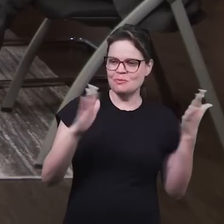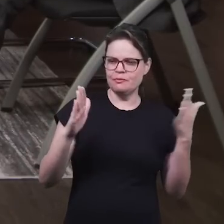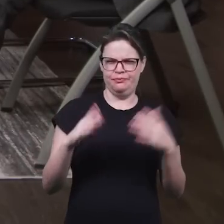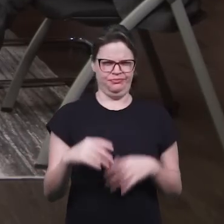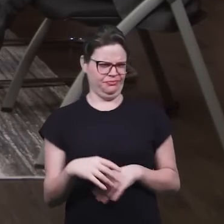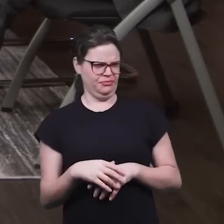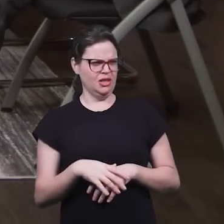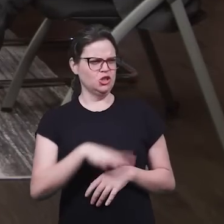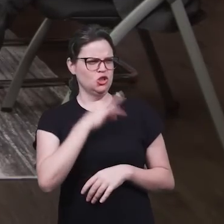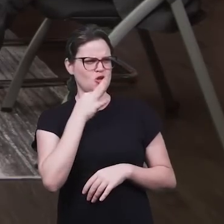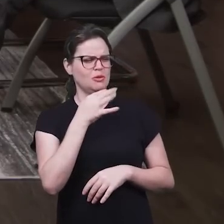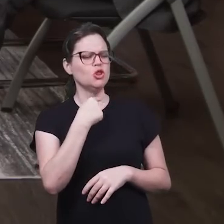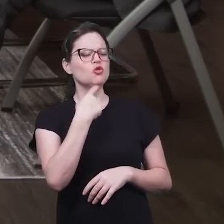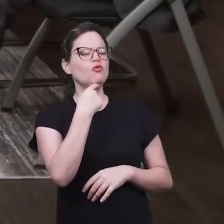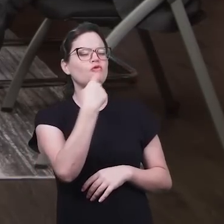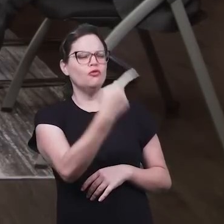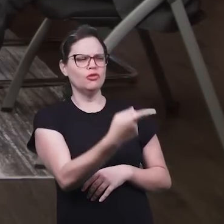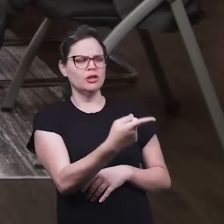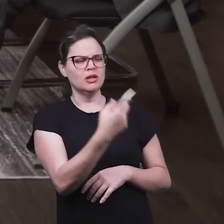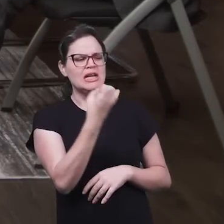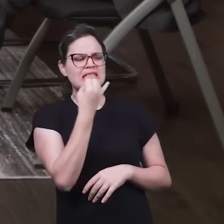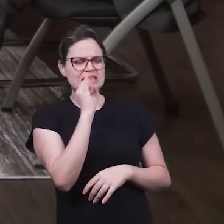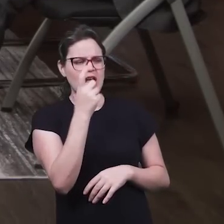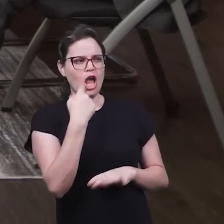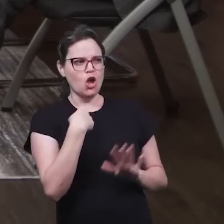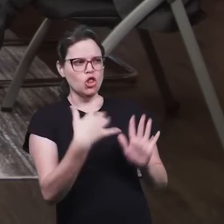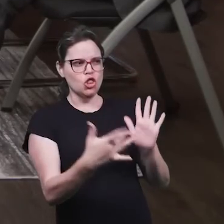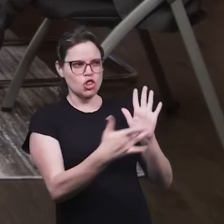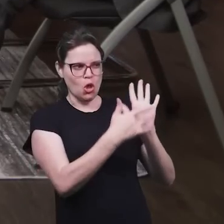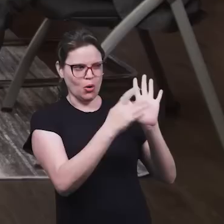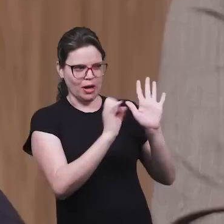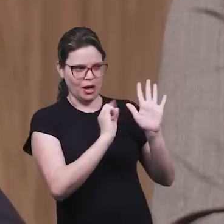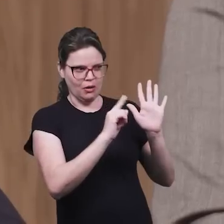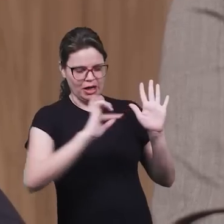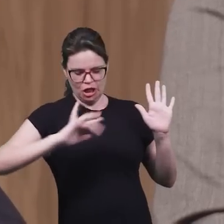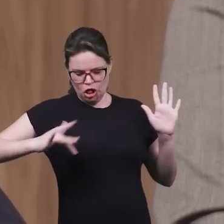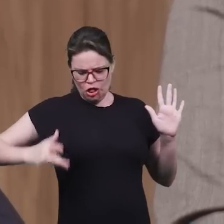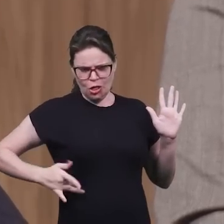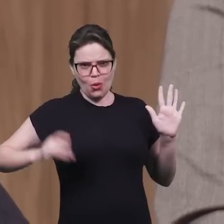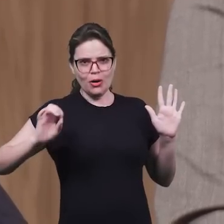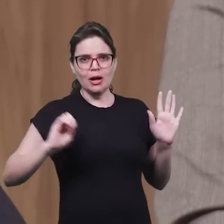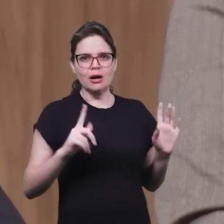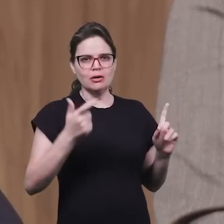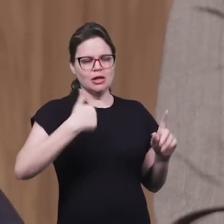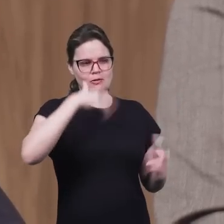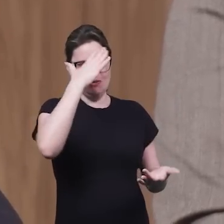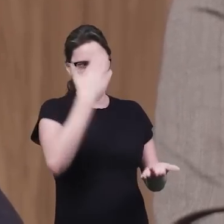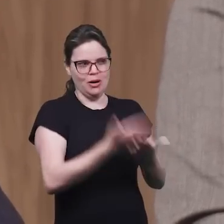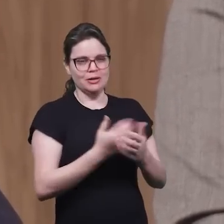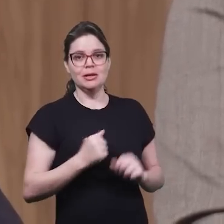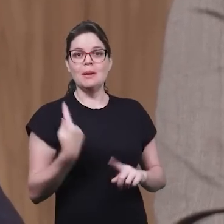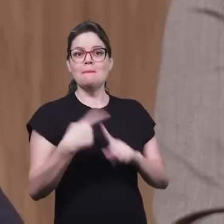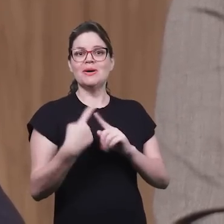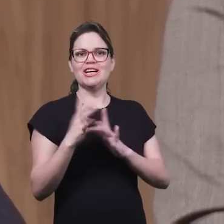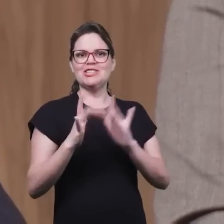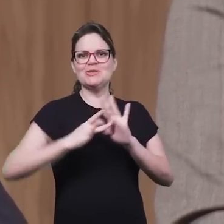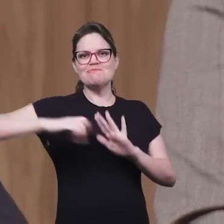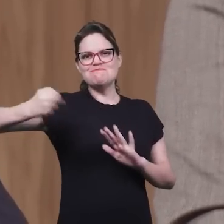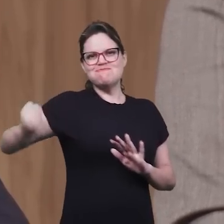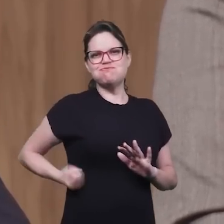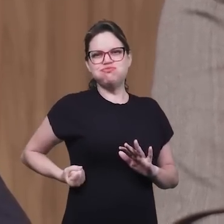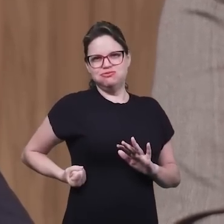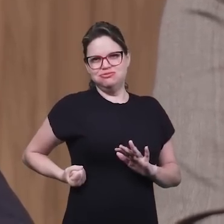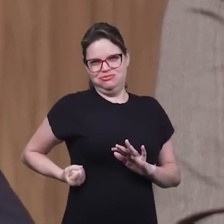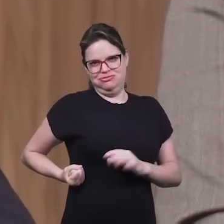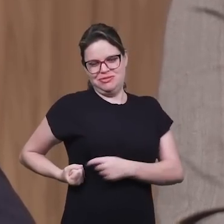diz o quê? Eu só acredito se eu tocar nas mãos dele e se eu tocar no lado dele. Porque Jesus tinha sido ferido por uma lança no lado. E